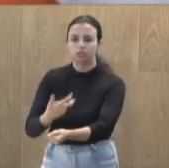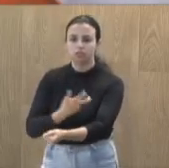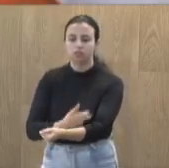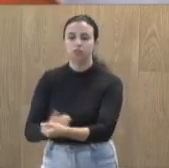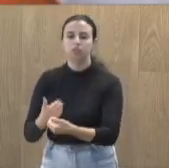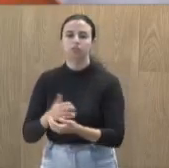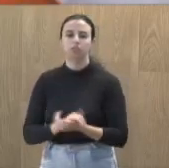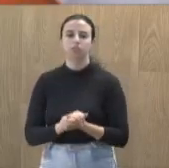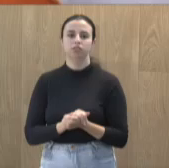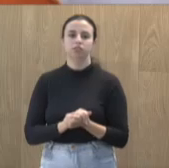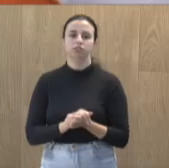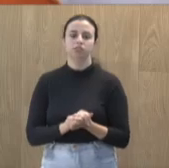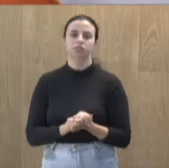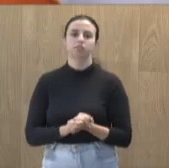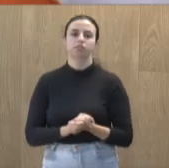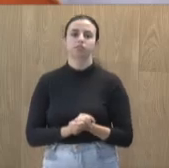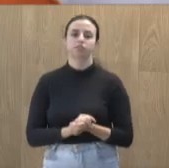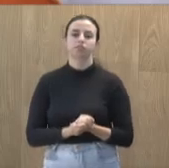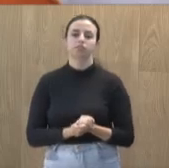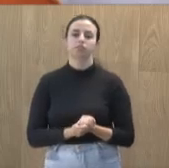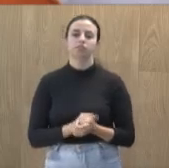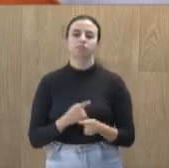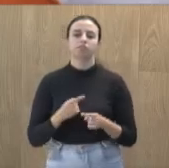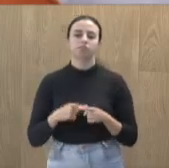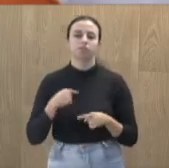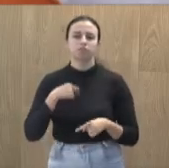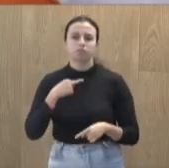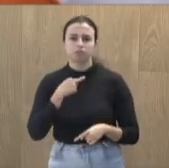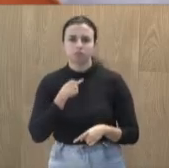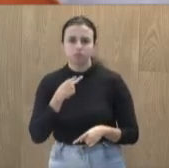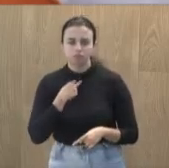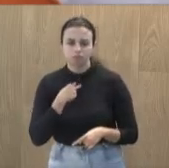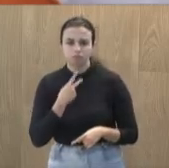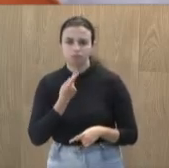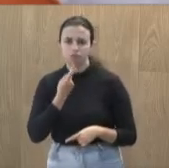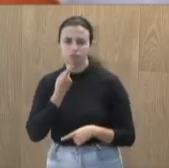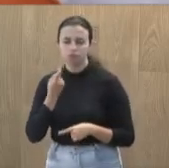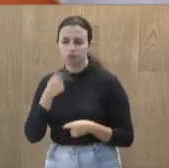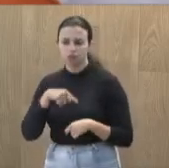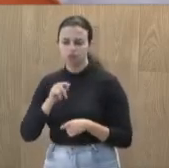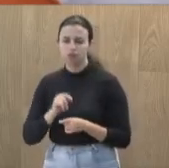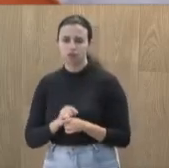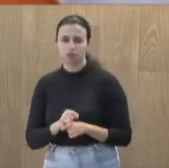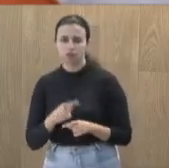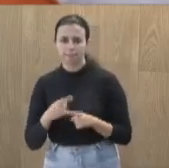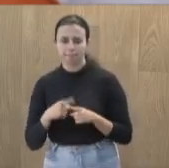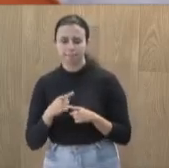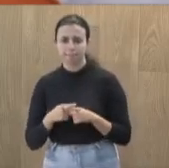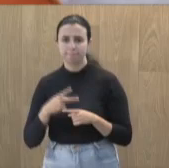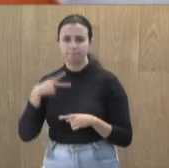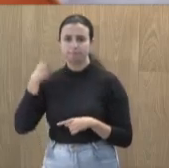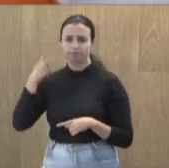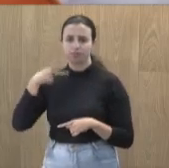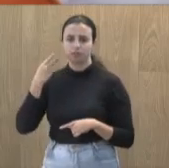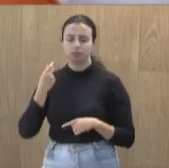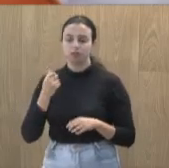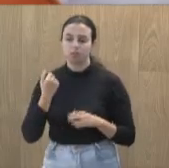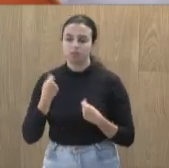tirar a parte da tribuna. Por que que eu não posso ser parteado aqui? Por que que vereador tem que vir para a tribuna para